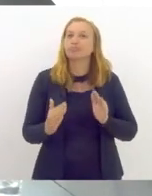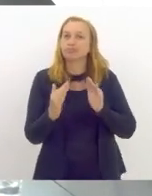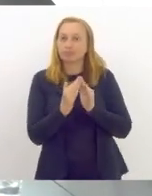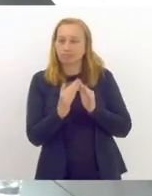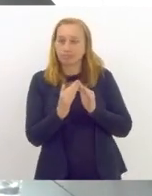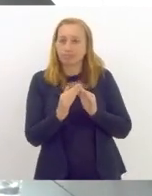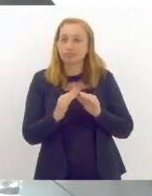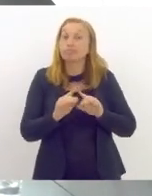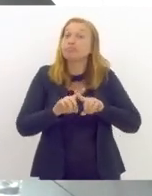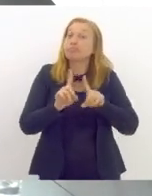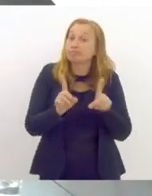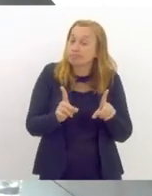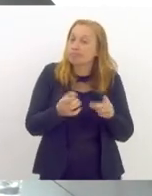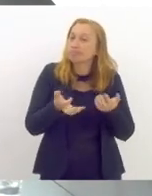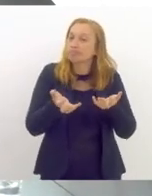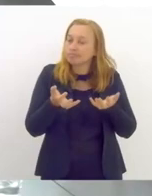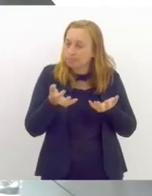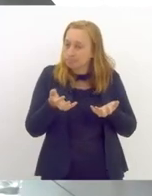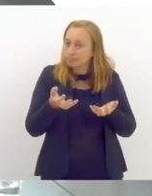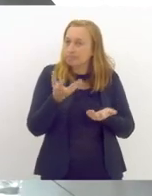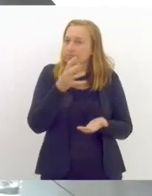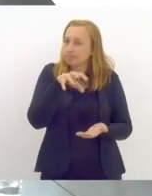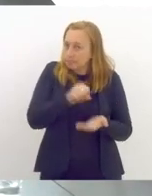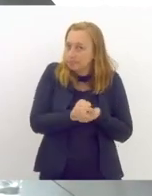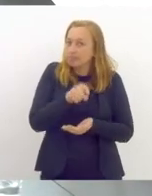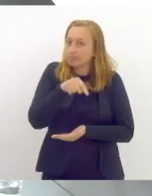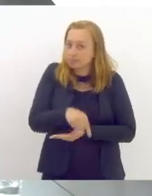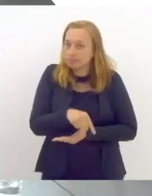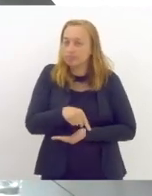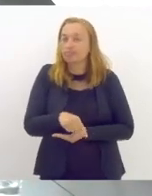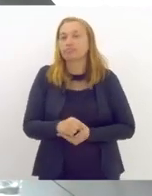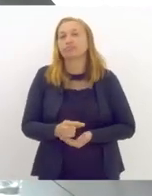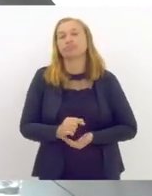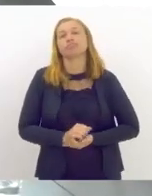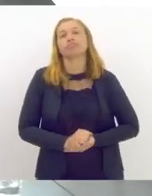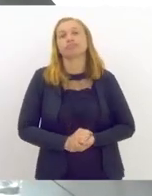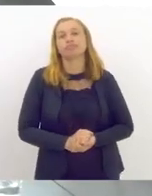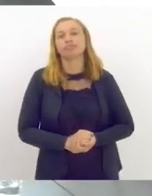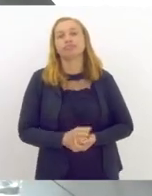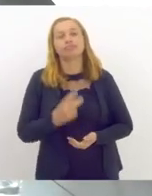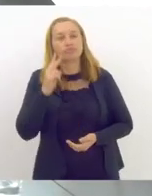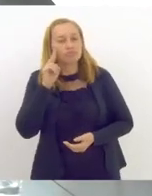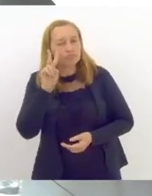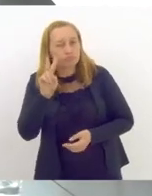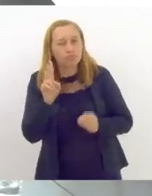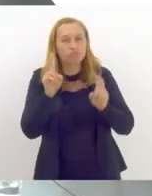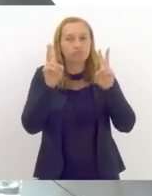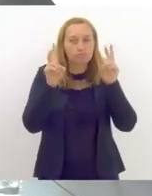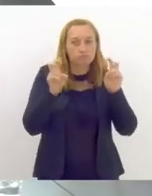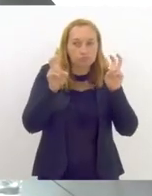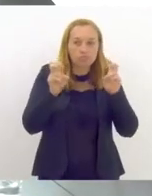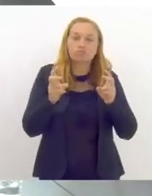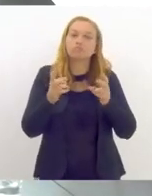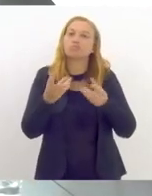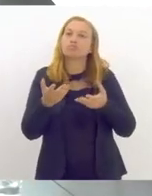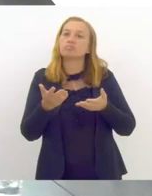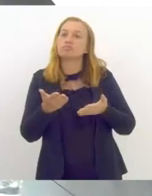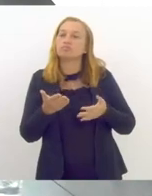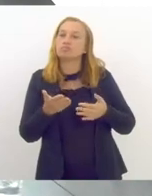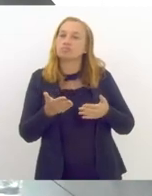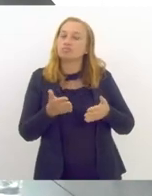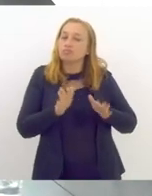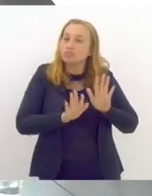mas quero deixar aqui registrado vamos olhar essa matéria com muito critério